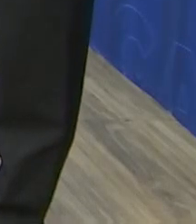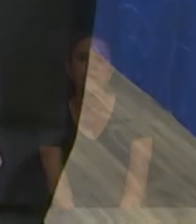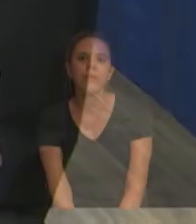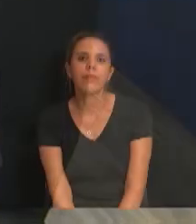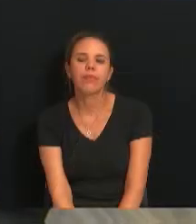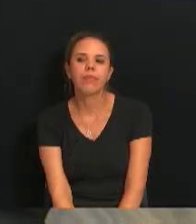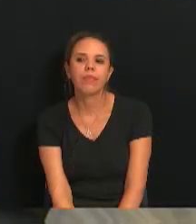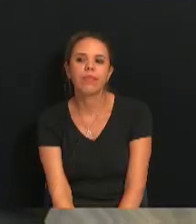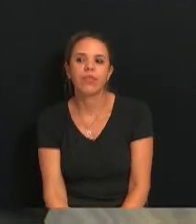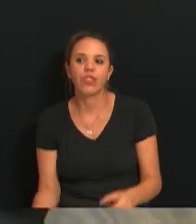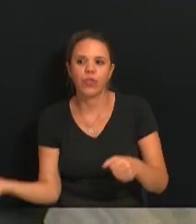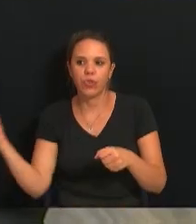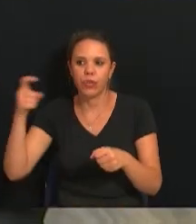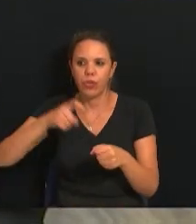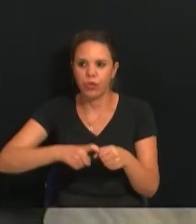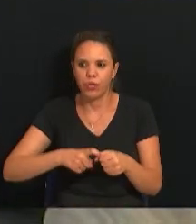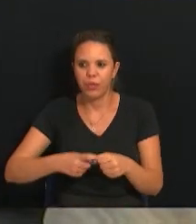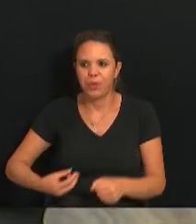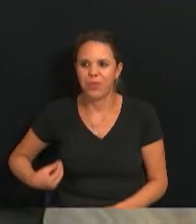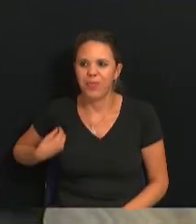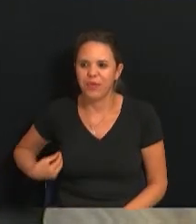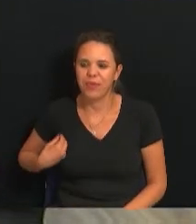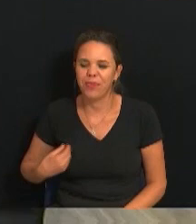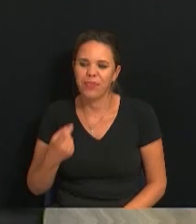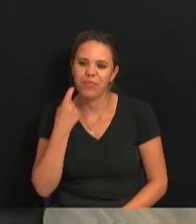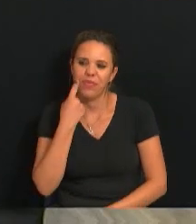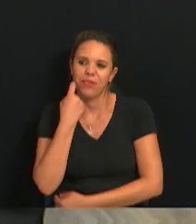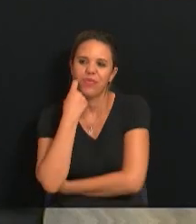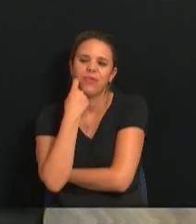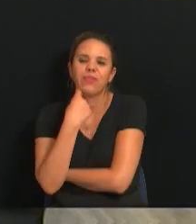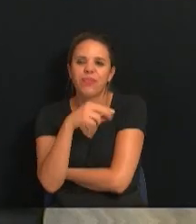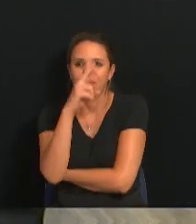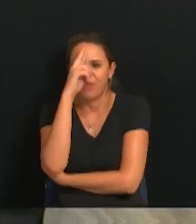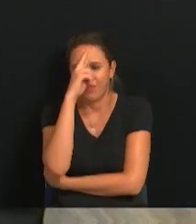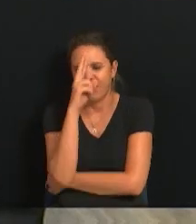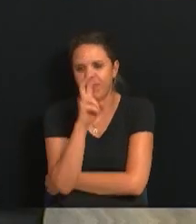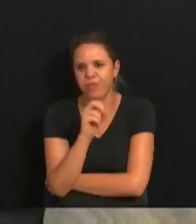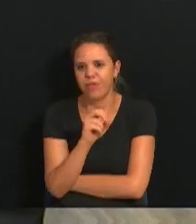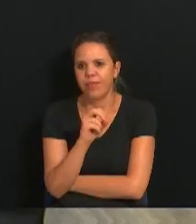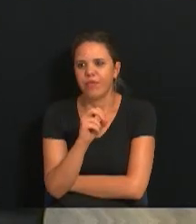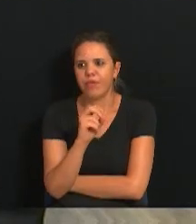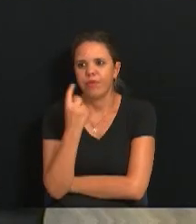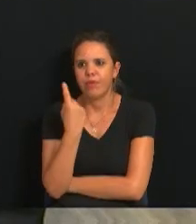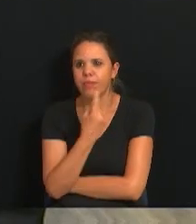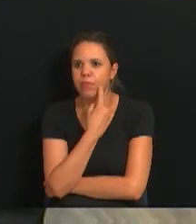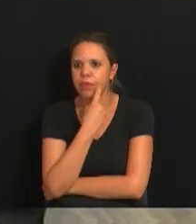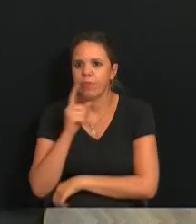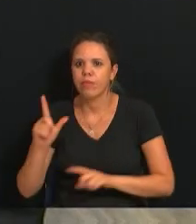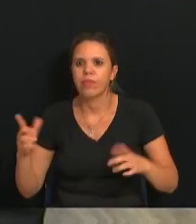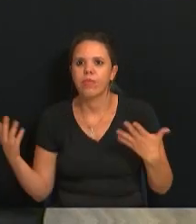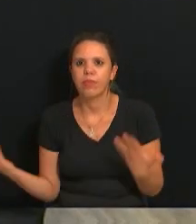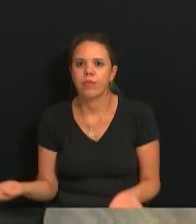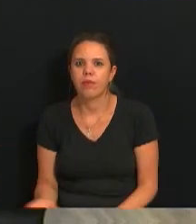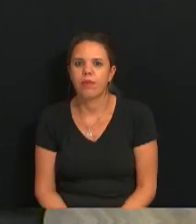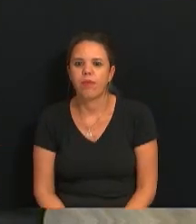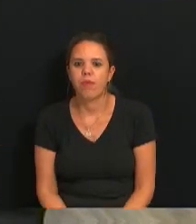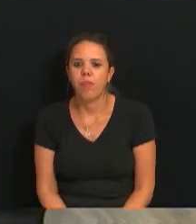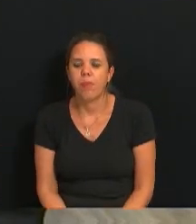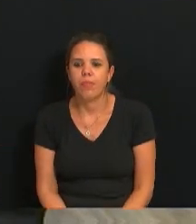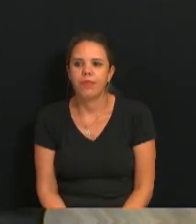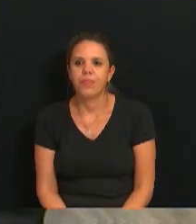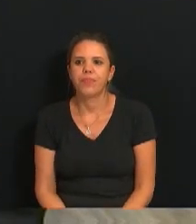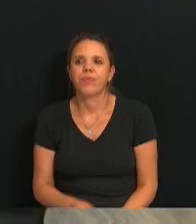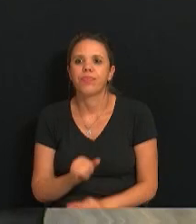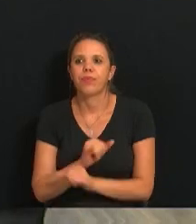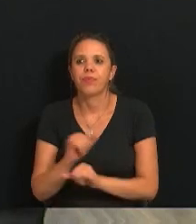Câmara Notícia de volta ao vivo nesta sexta-feira, 12h50. A Mirna Abreu permanece aqui nos nossos estúdios porque é hora das